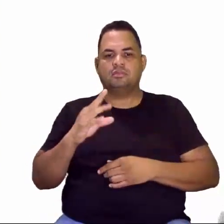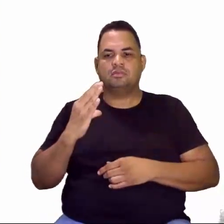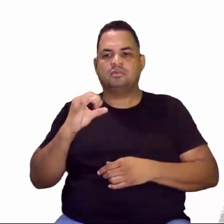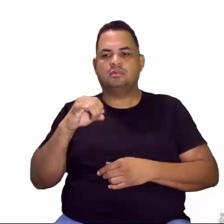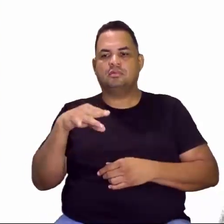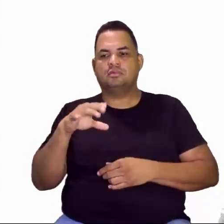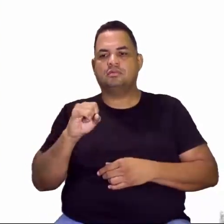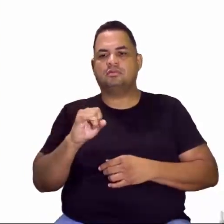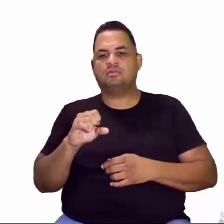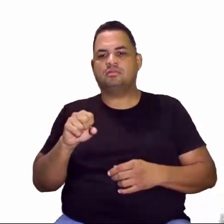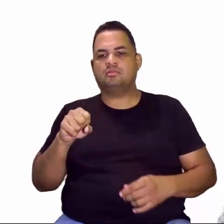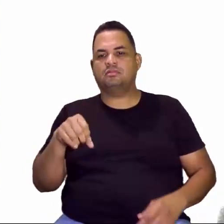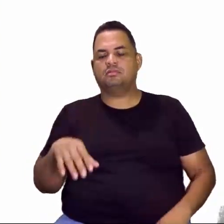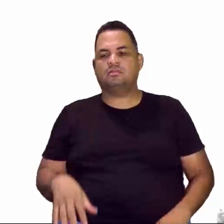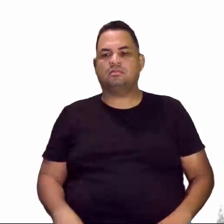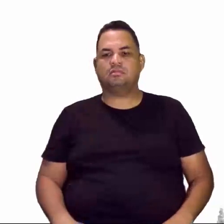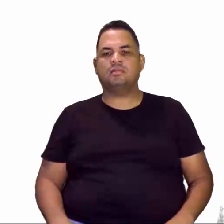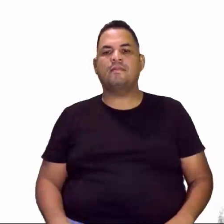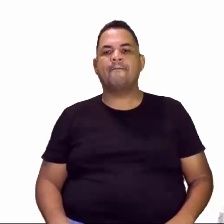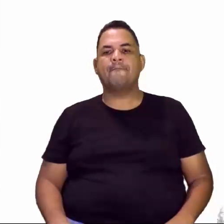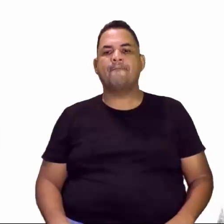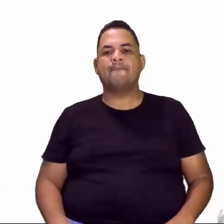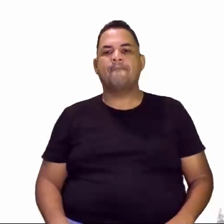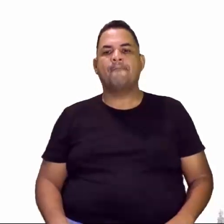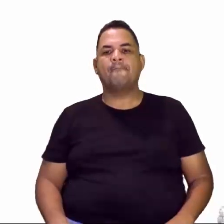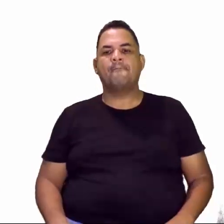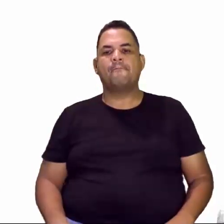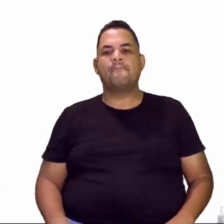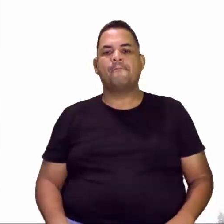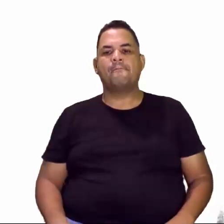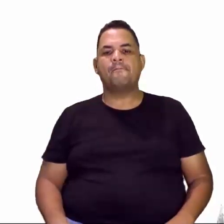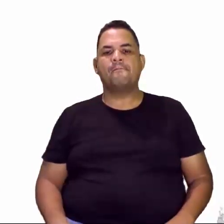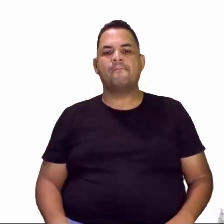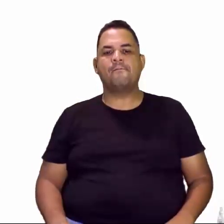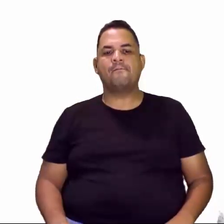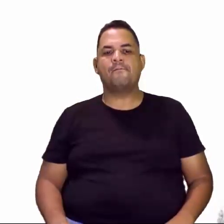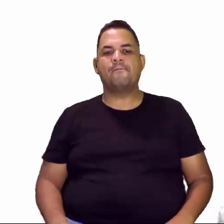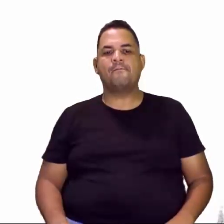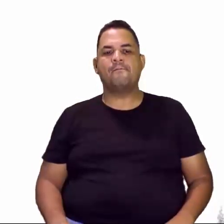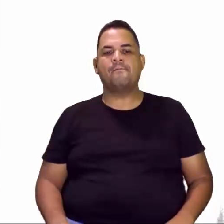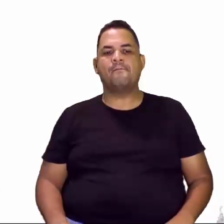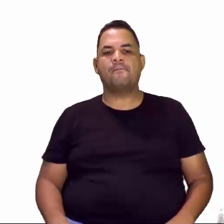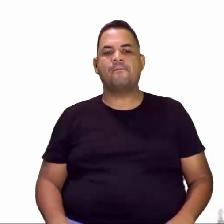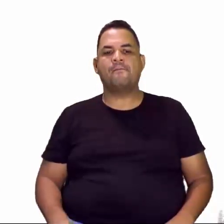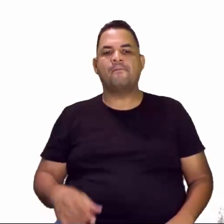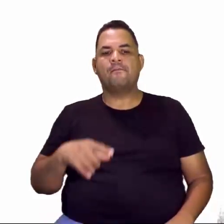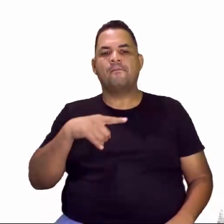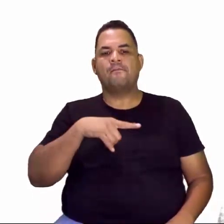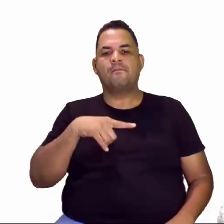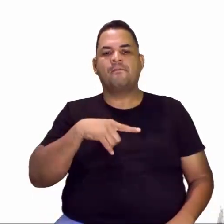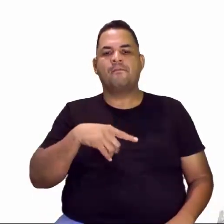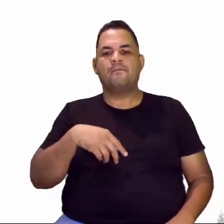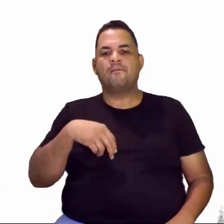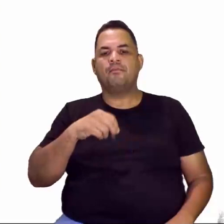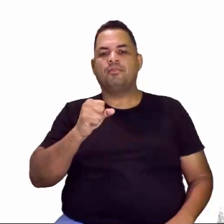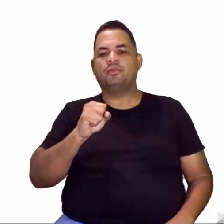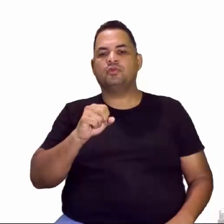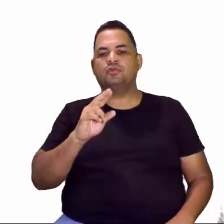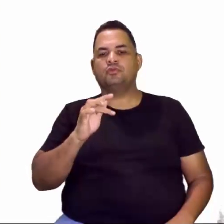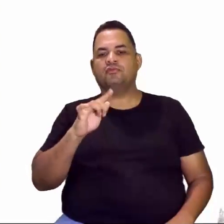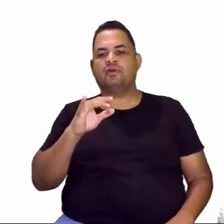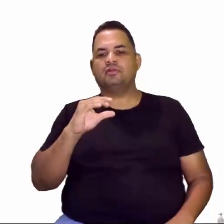Vai ficar sulfato de cálcio nesse momento. E nesse outro aqui, ó, vamos ter sulfato